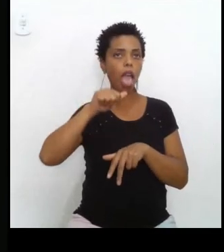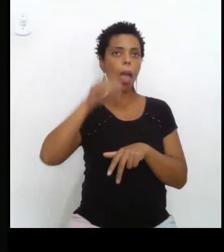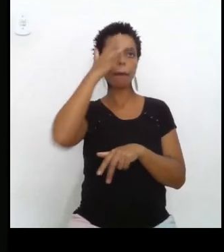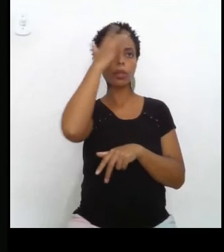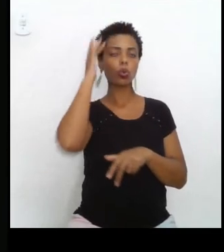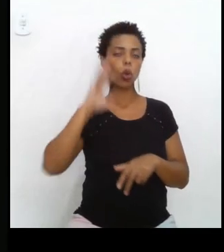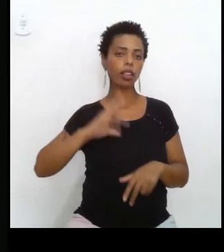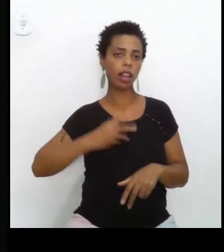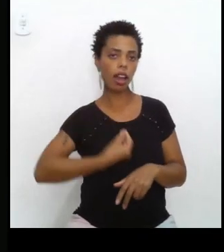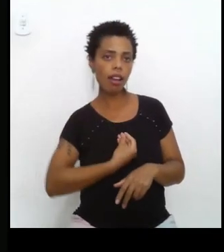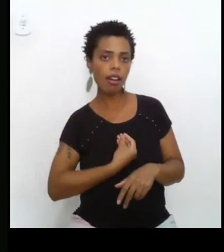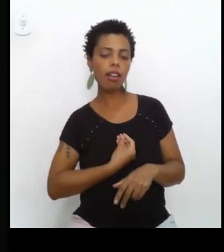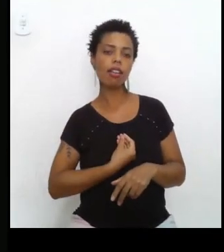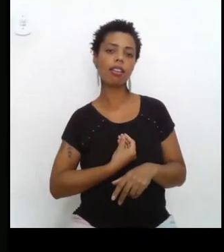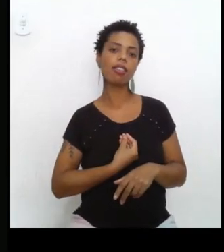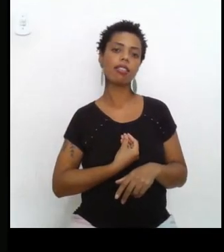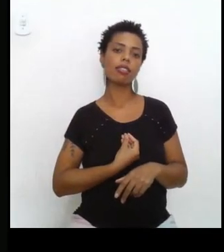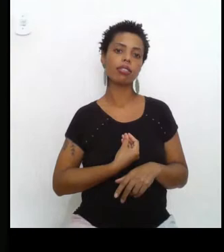AM